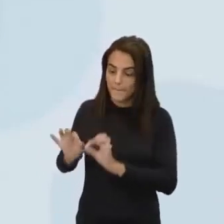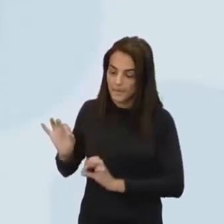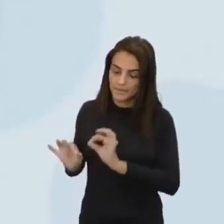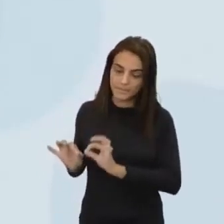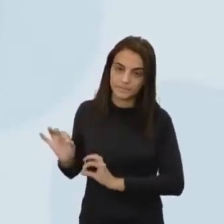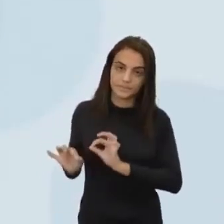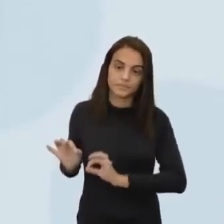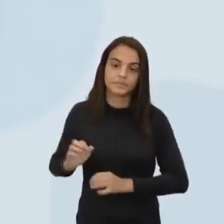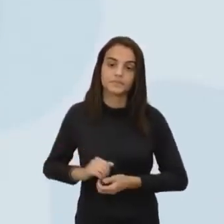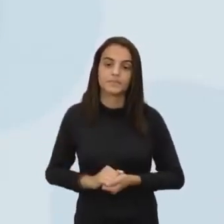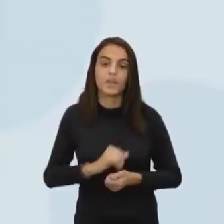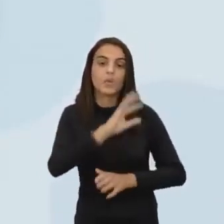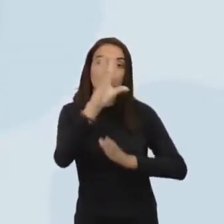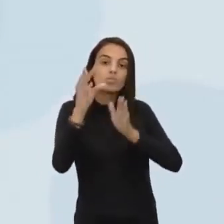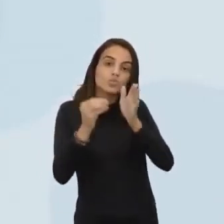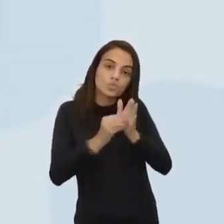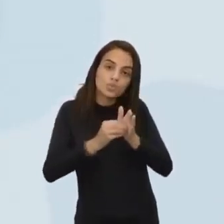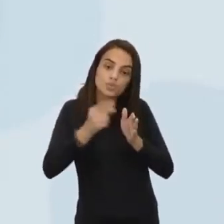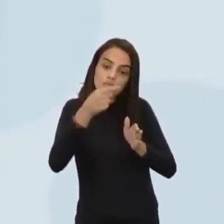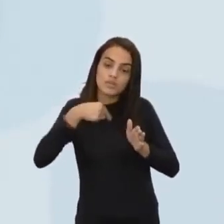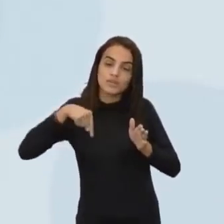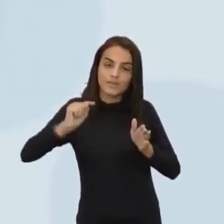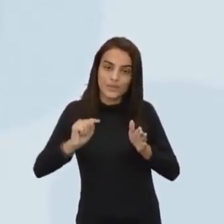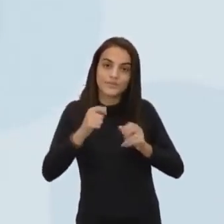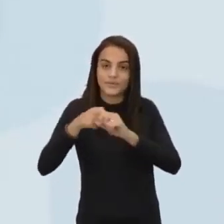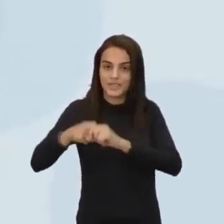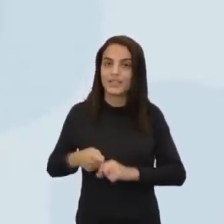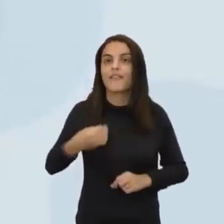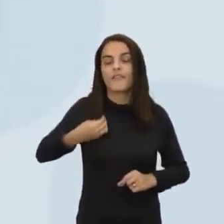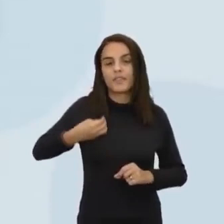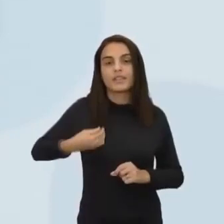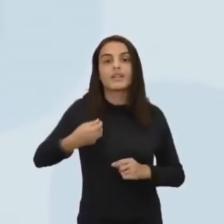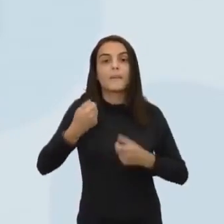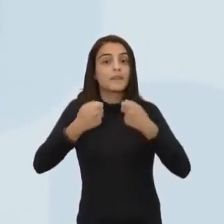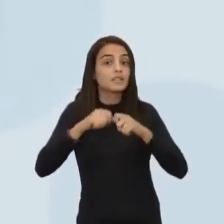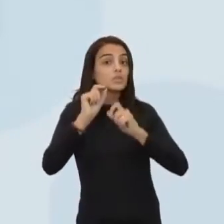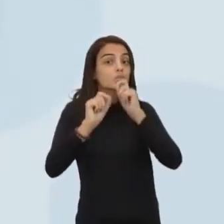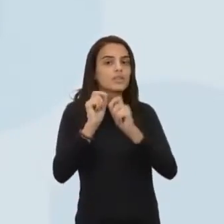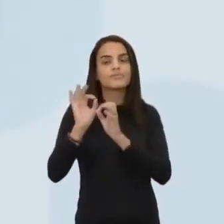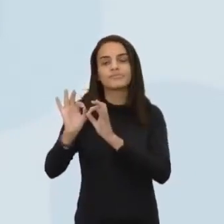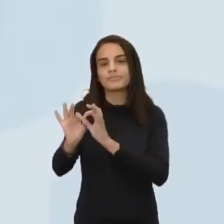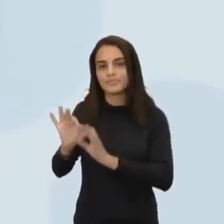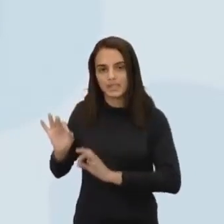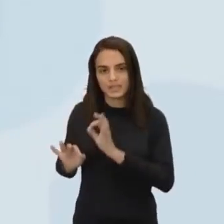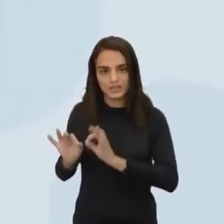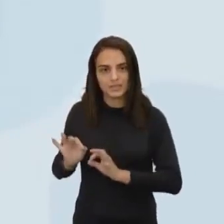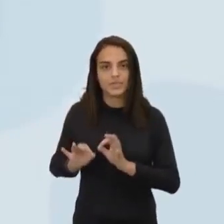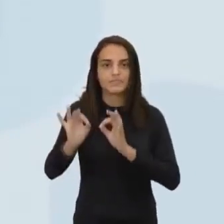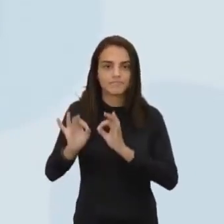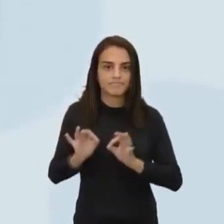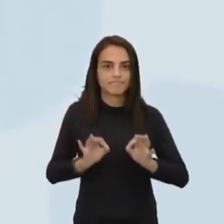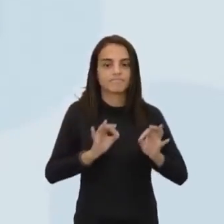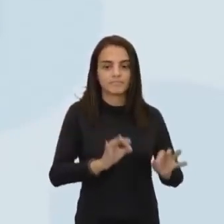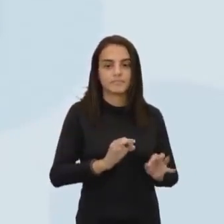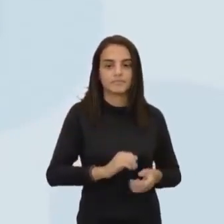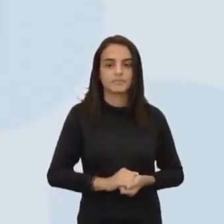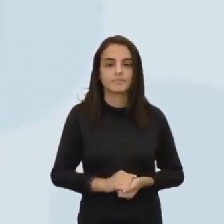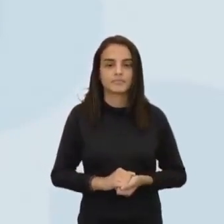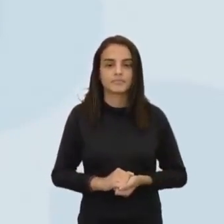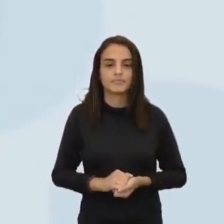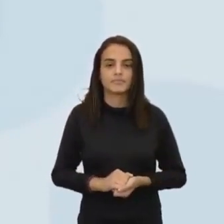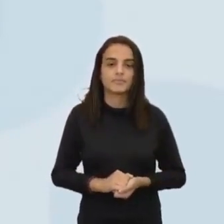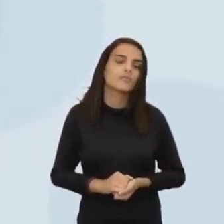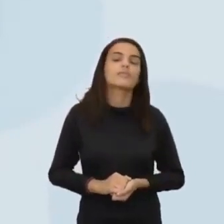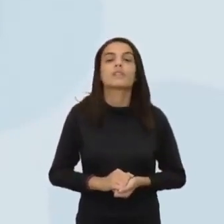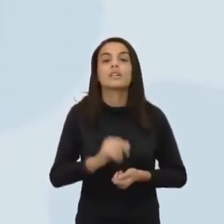quê? Porque tudo que é feito na vida precisa de um planejamento para que as coisas não saiam do controle. Aí, você levanta